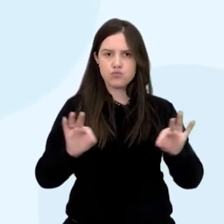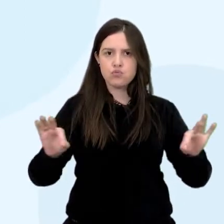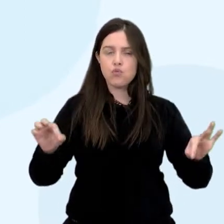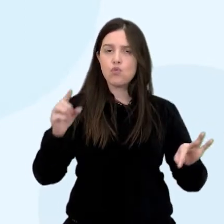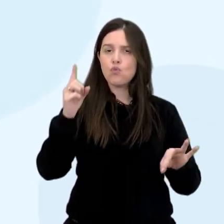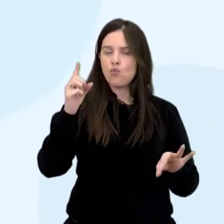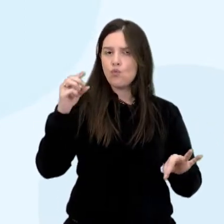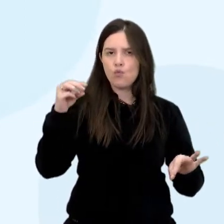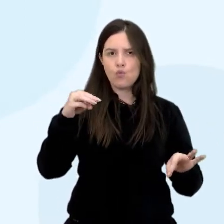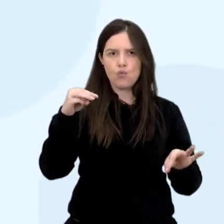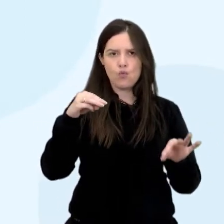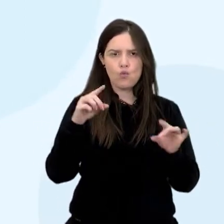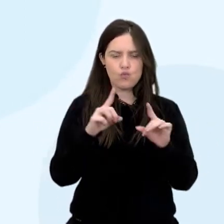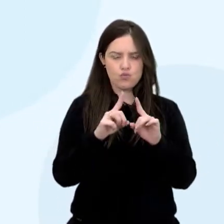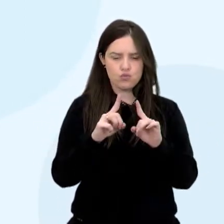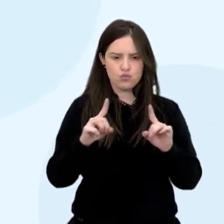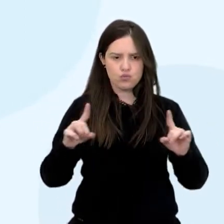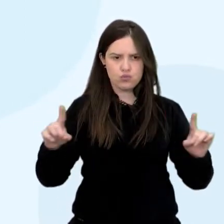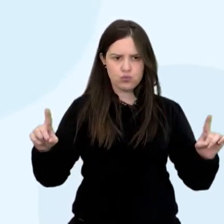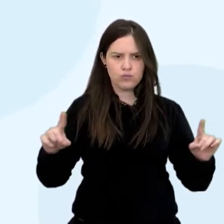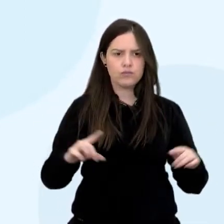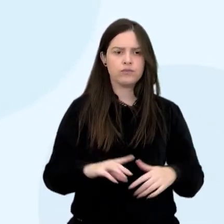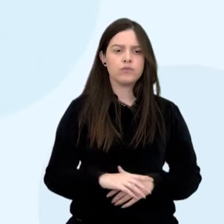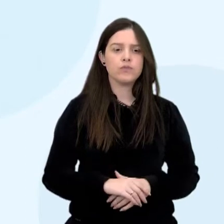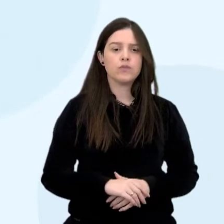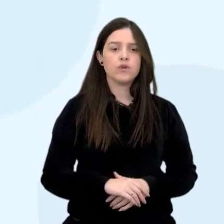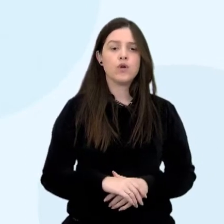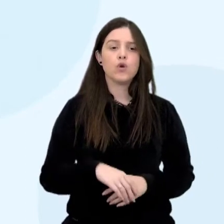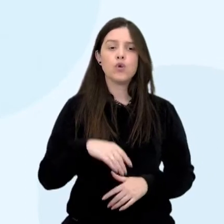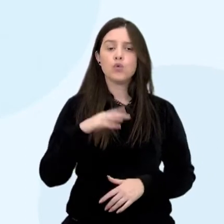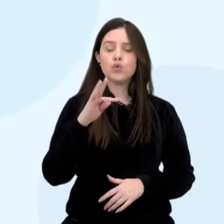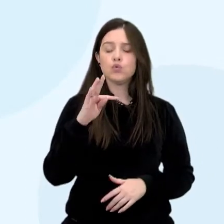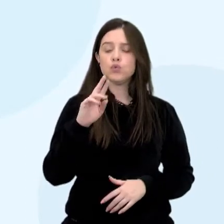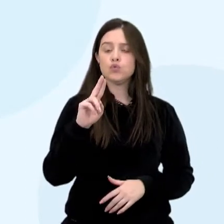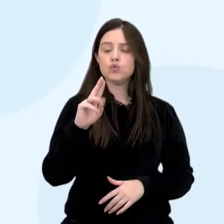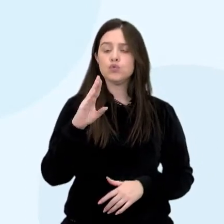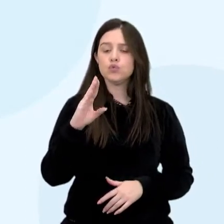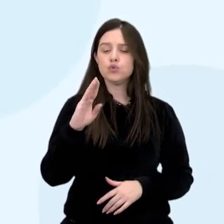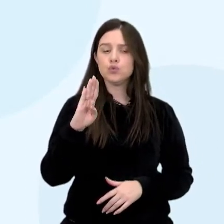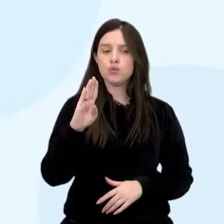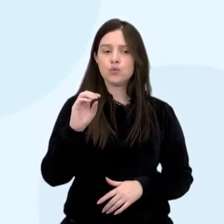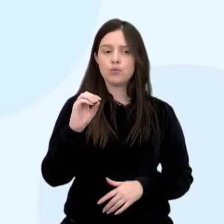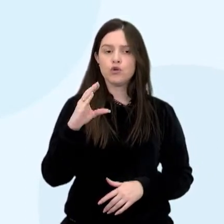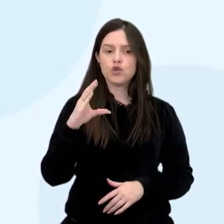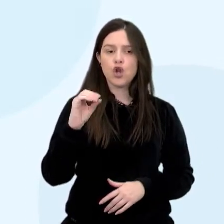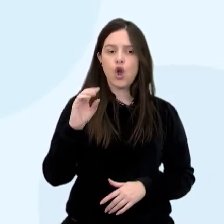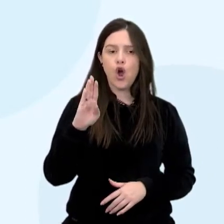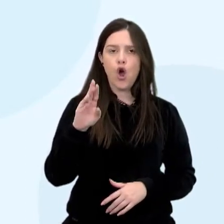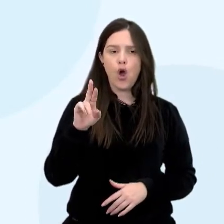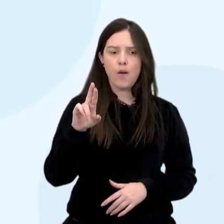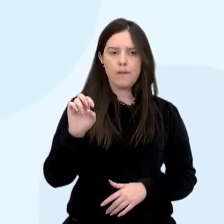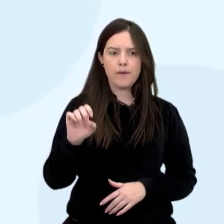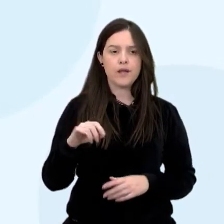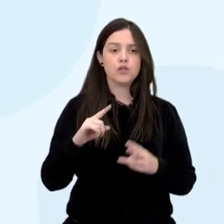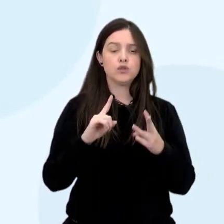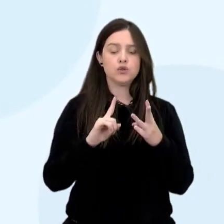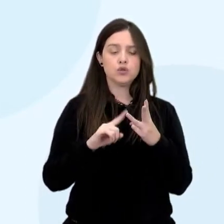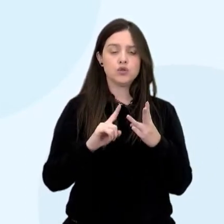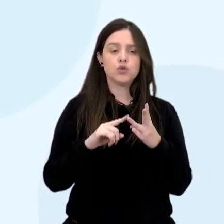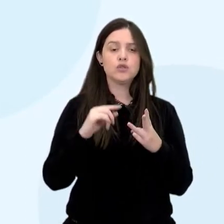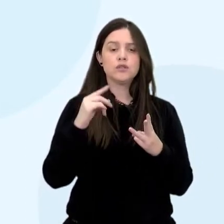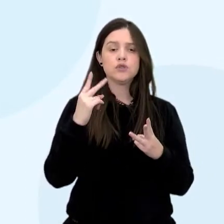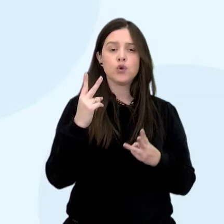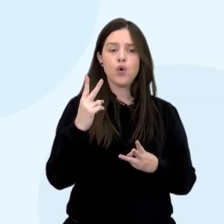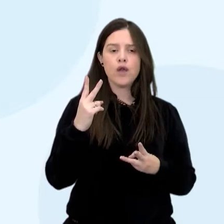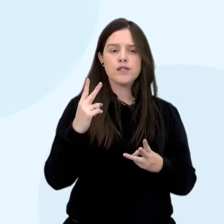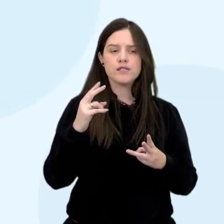nível, né? Que vocês compram em materiais de construção. Um tubo de cobre, que eu vou mostrar daqui a pouco. 2 canos de PVC